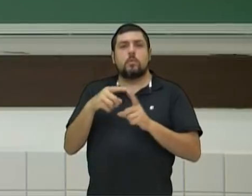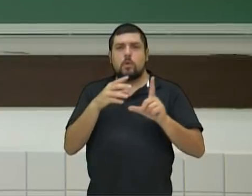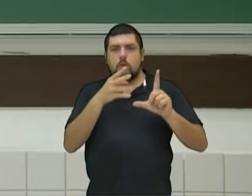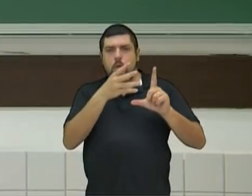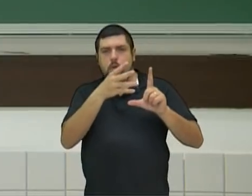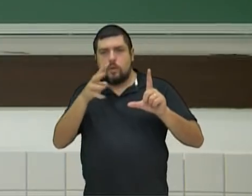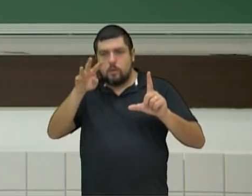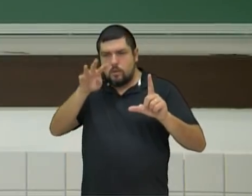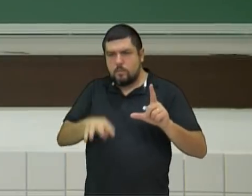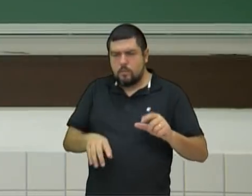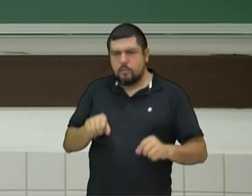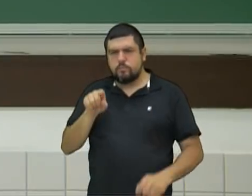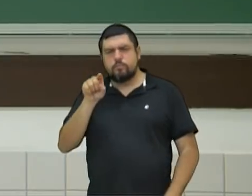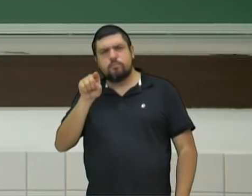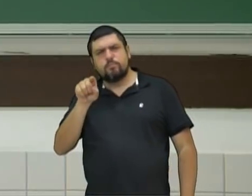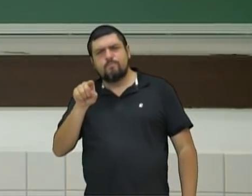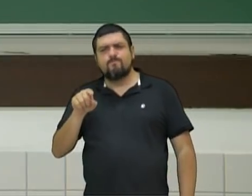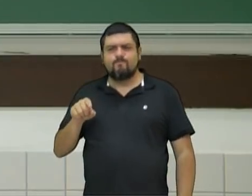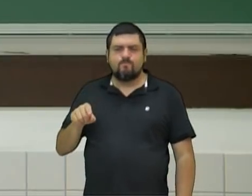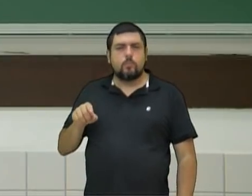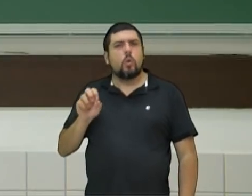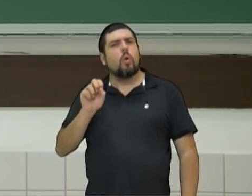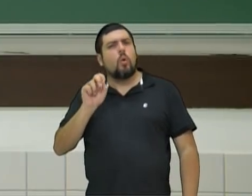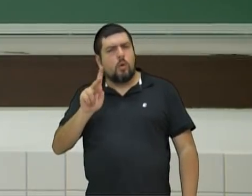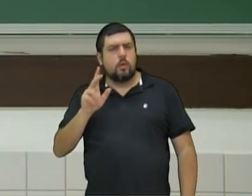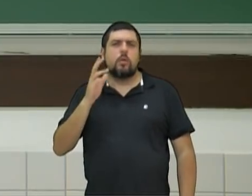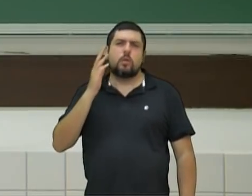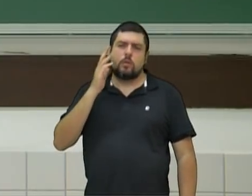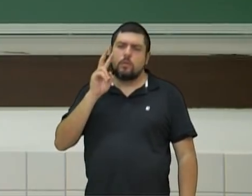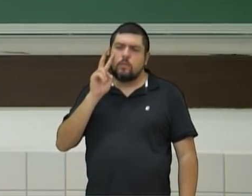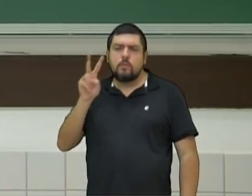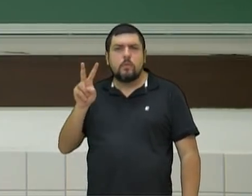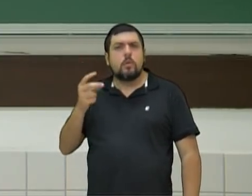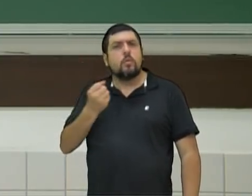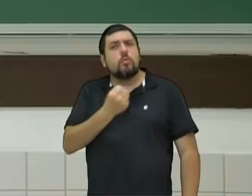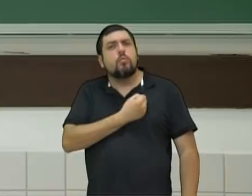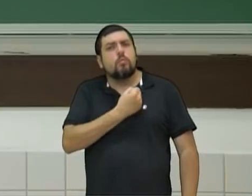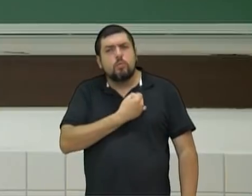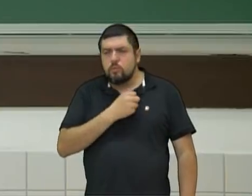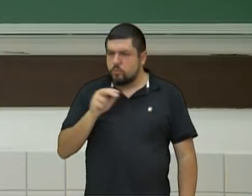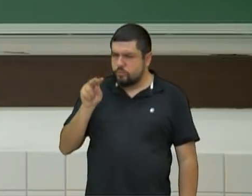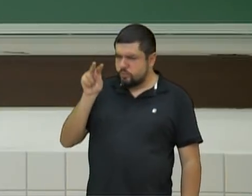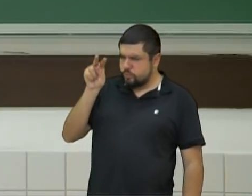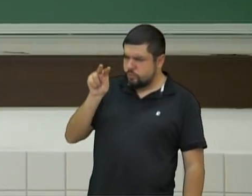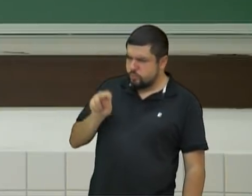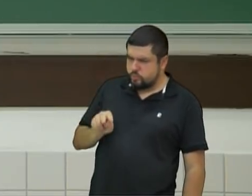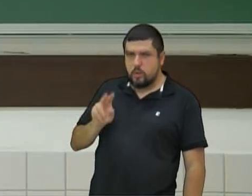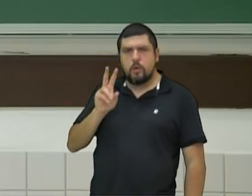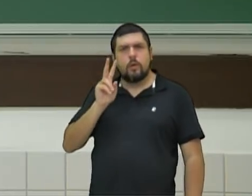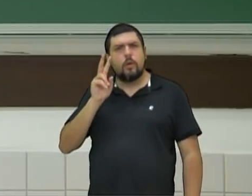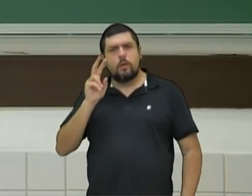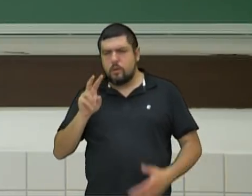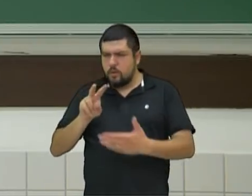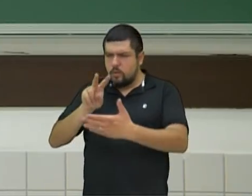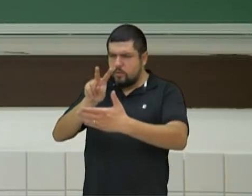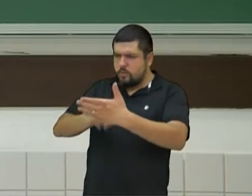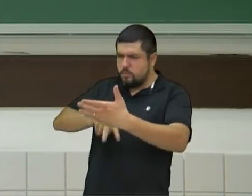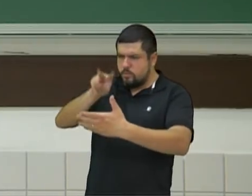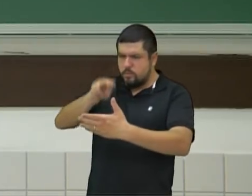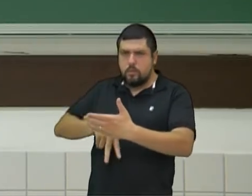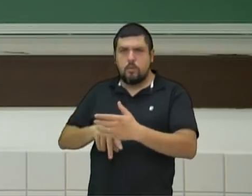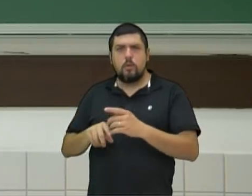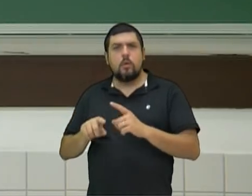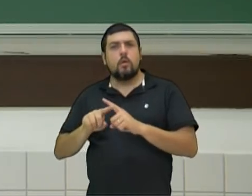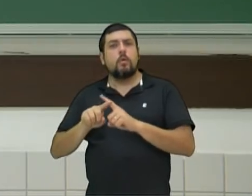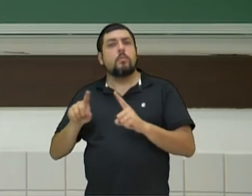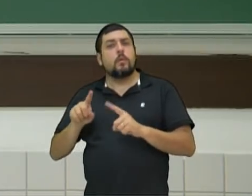fica assim. Claro, você vai olhar pelo valor numérico, você vai olhar tudo esses dados certinho, mas nesse